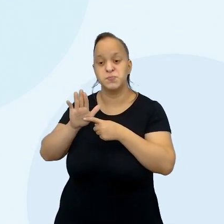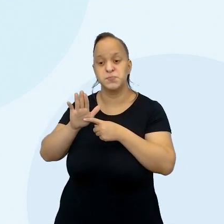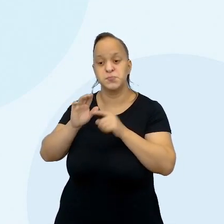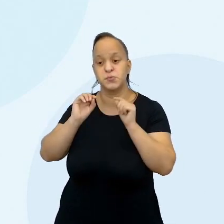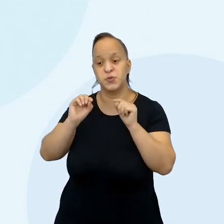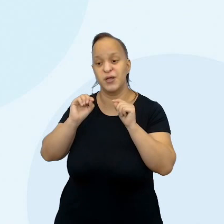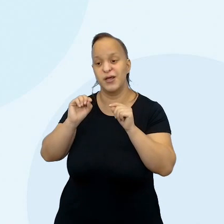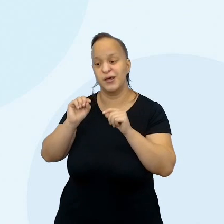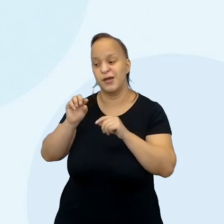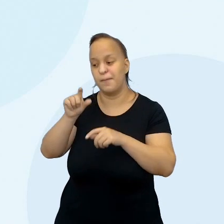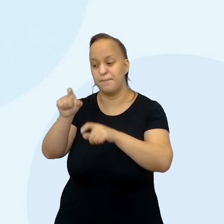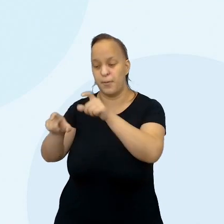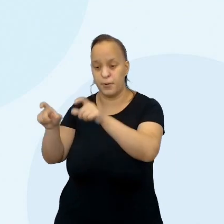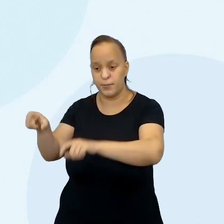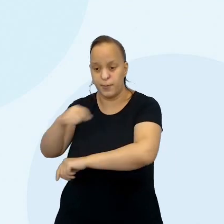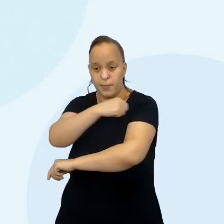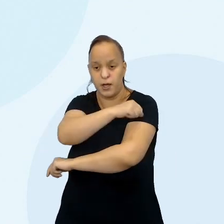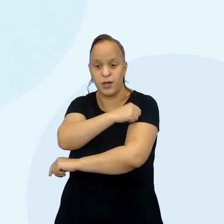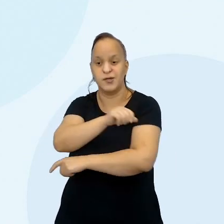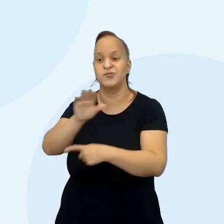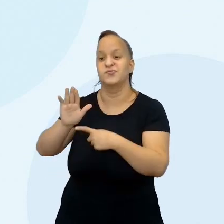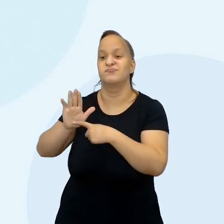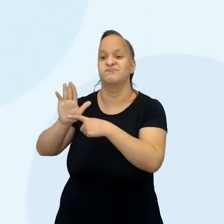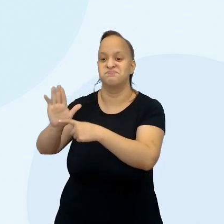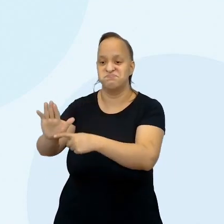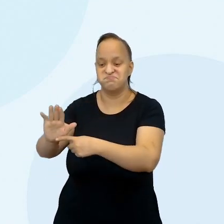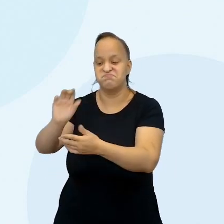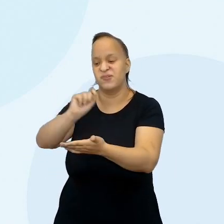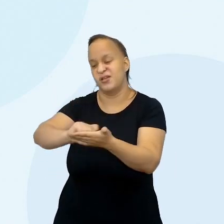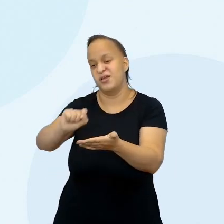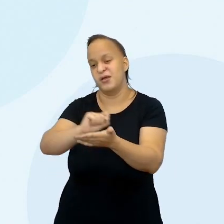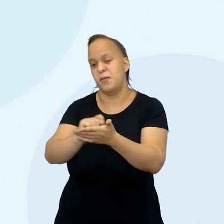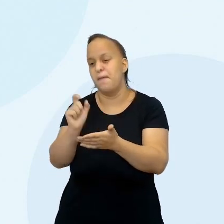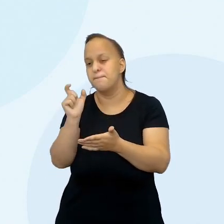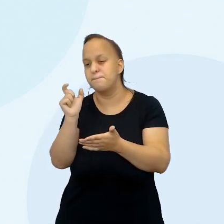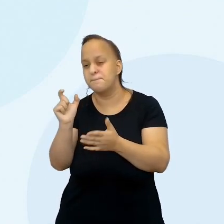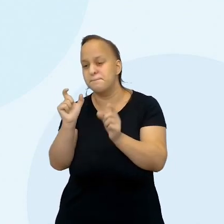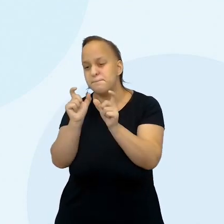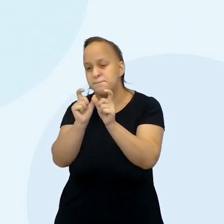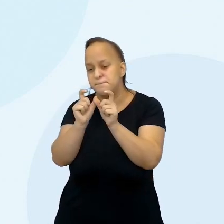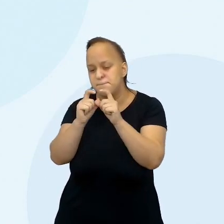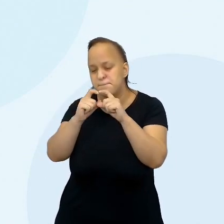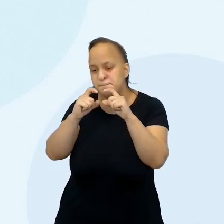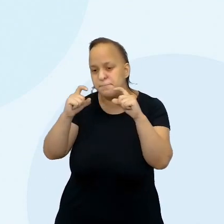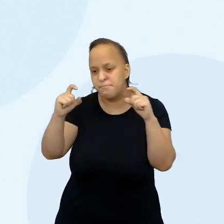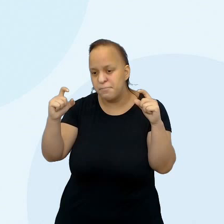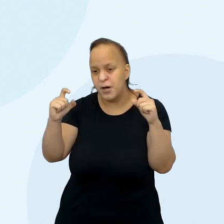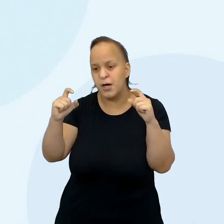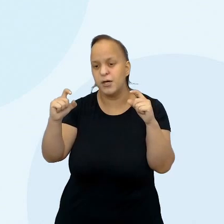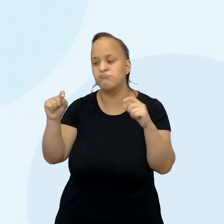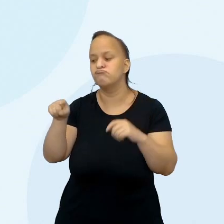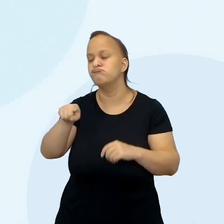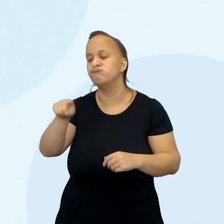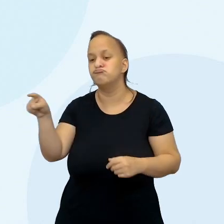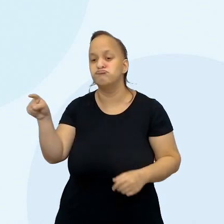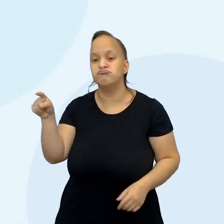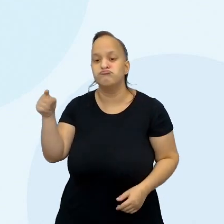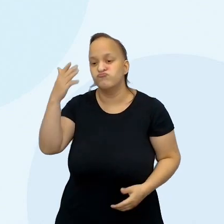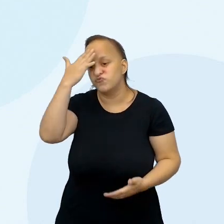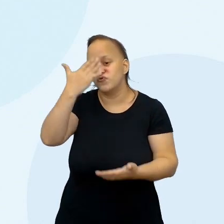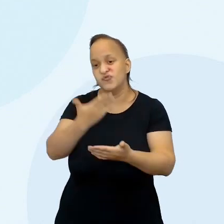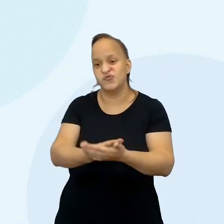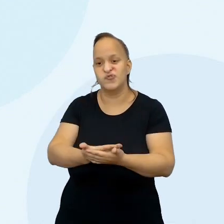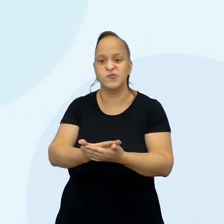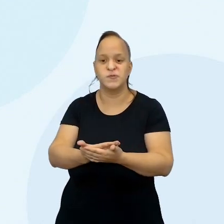utilizar novamente o diário de bordo, escrevendo palavras, frases, sobre o que eles acreditam